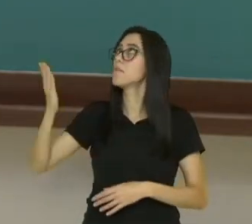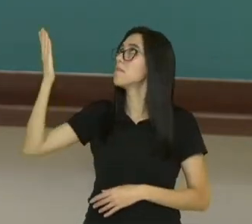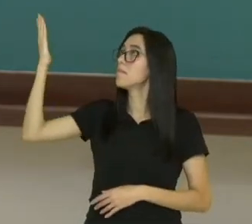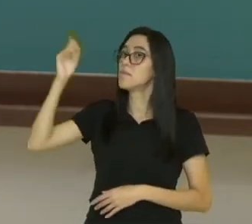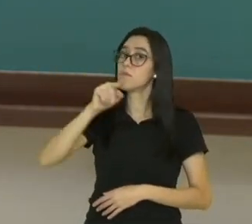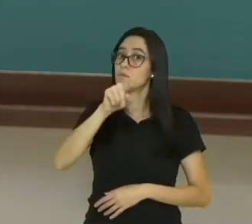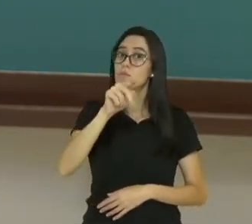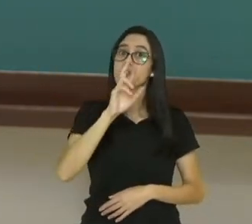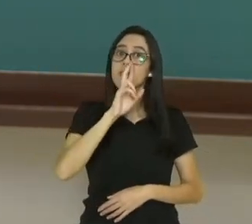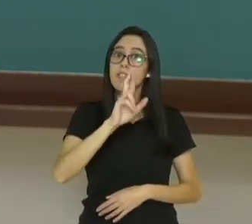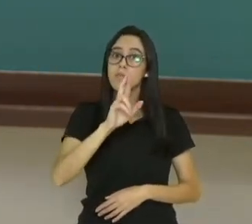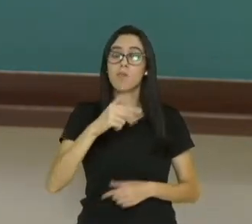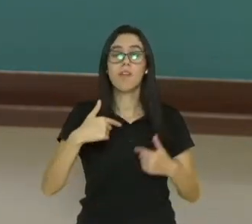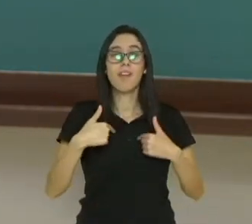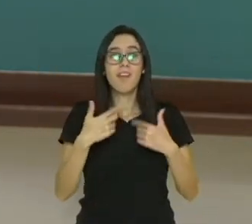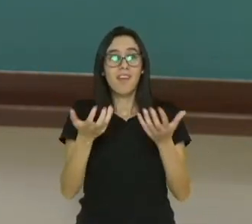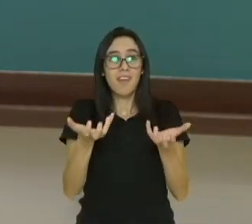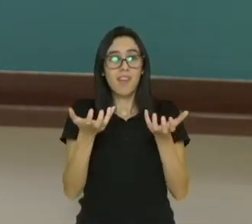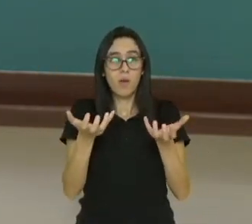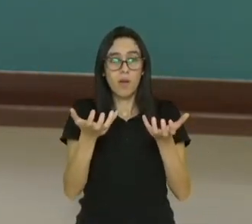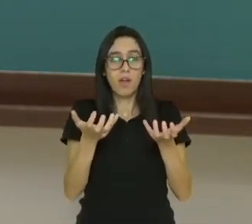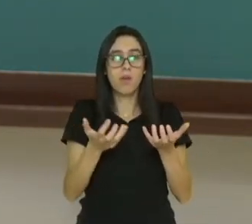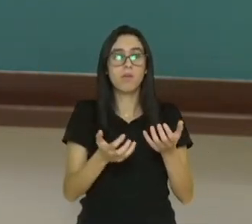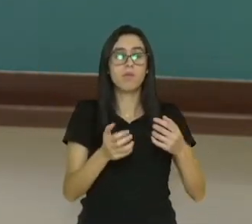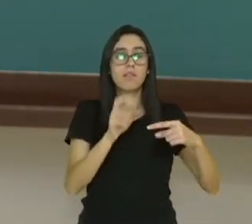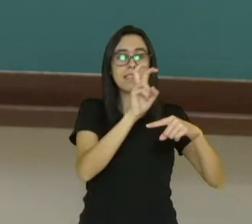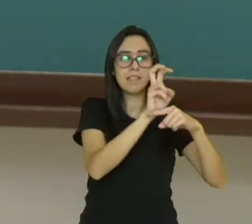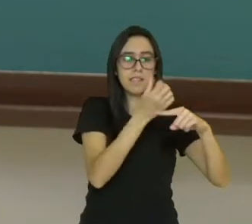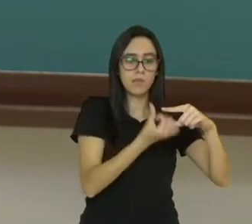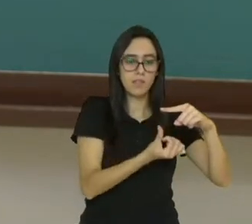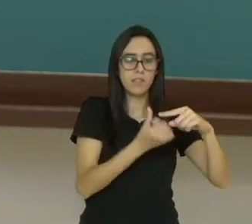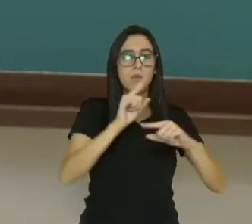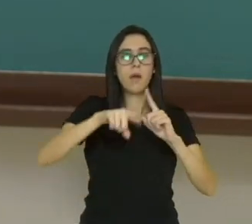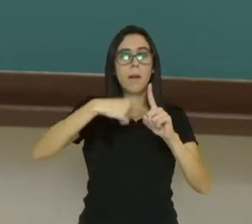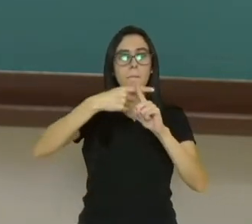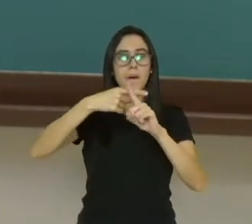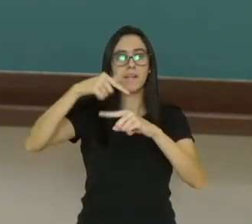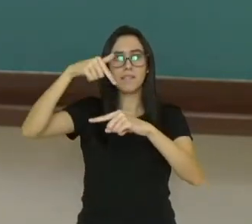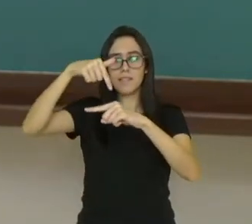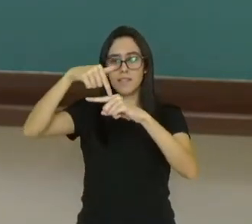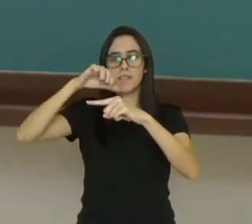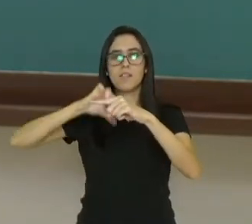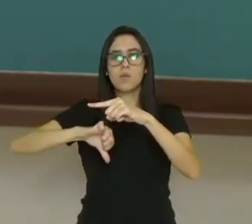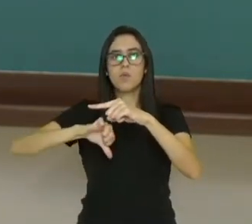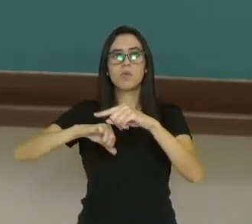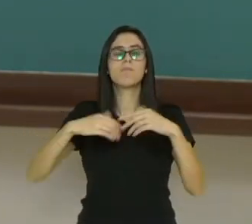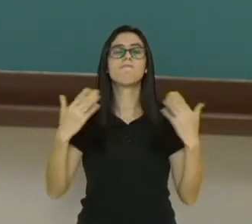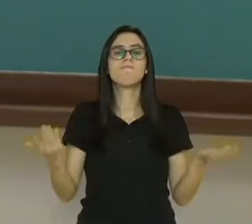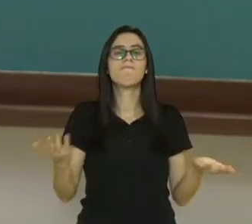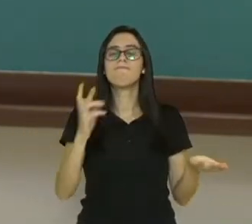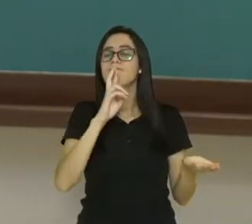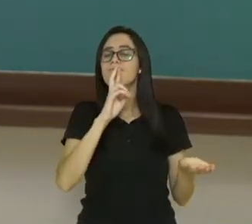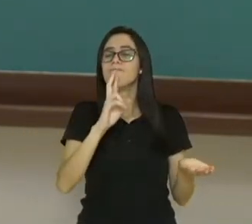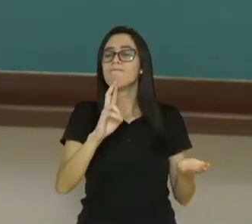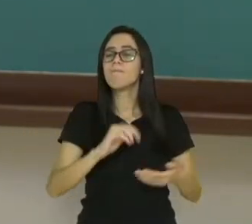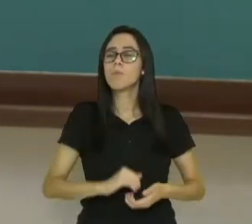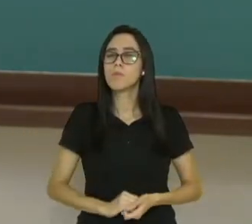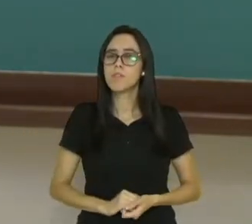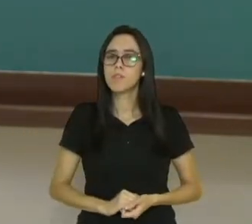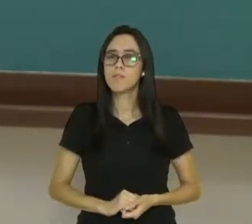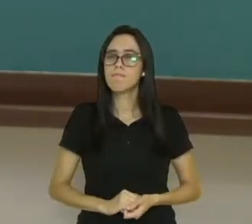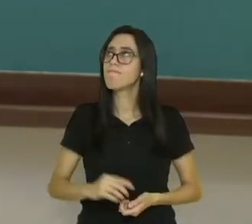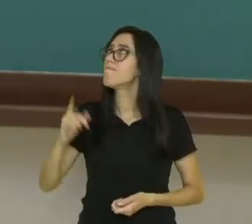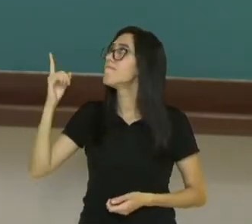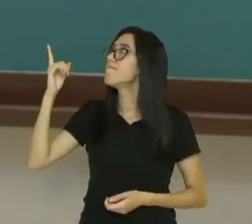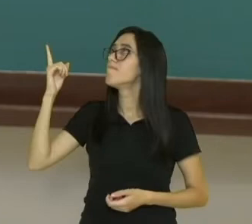vocês. Eu quero adicionar 5 sextos mais 7 nonos. Quanto vai dar a soma